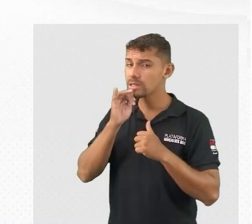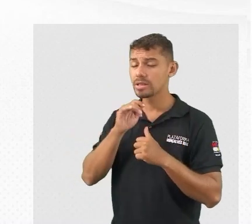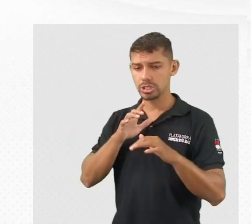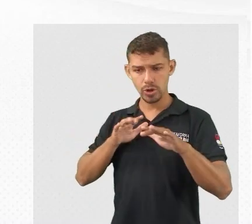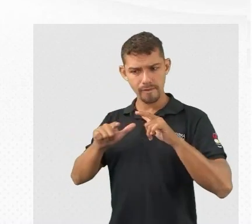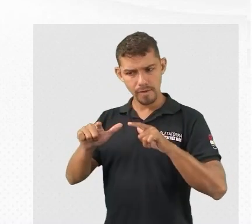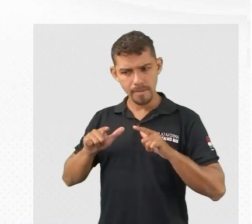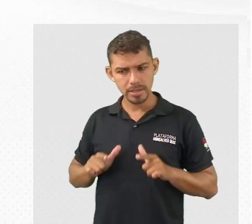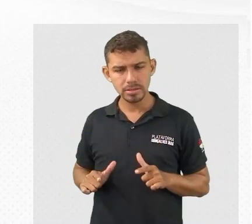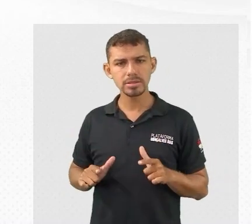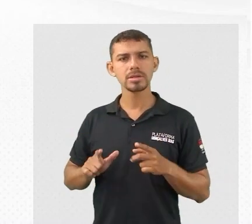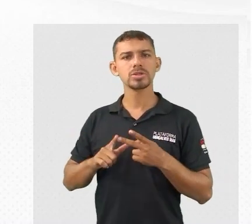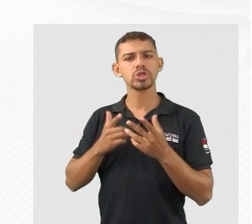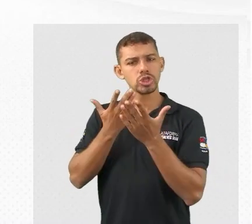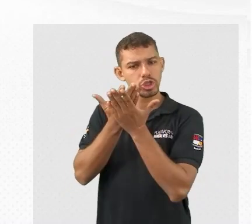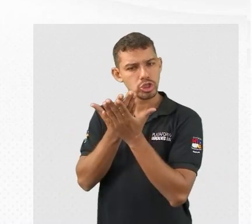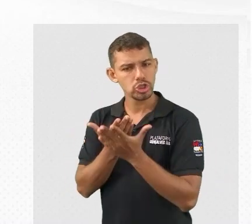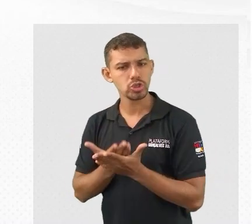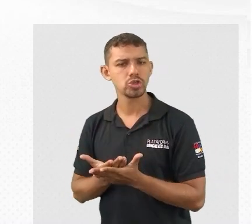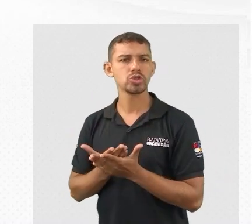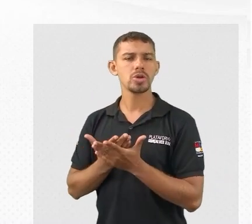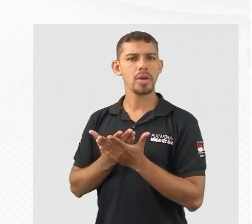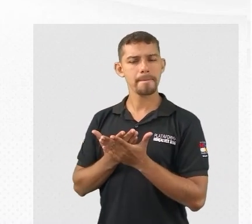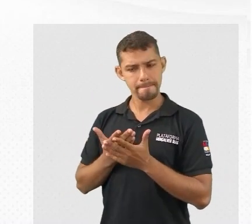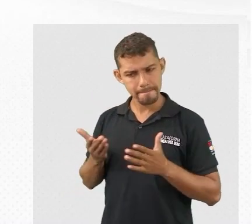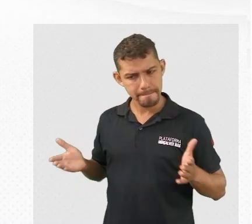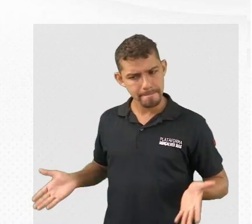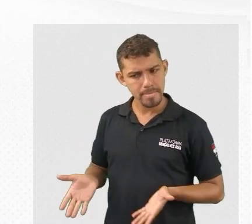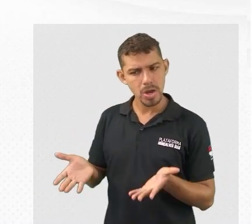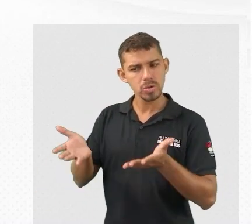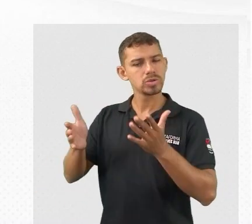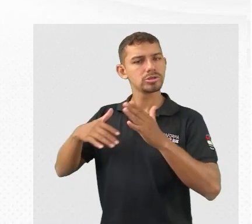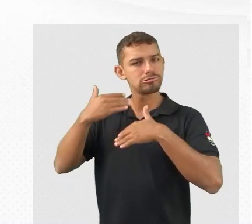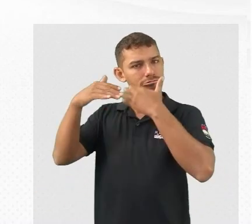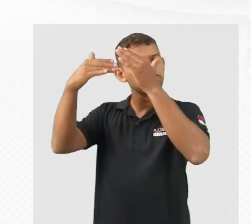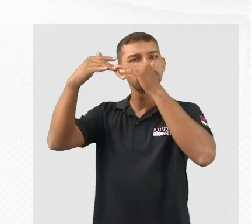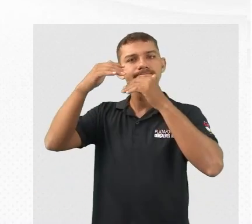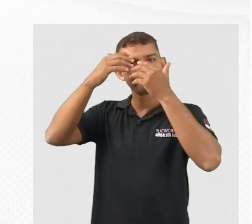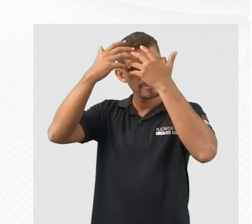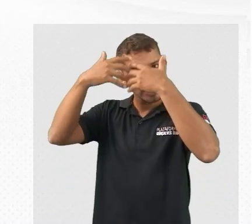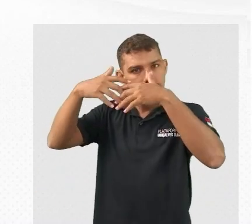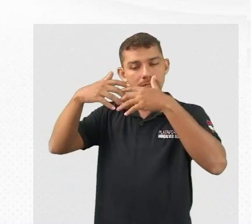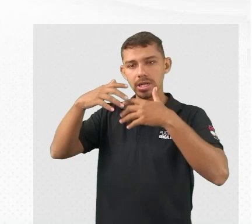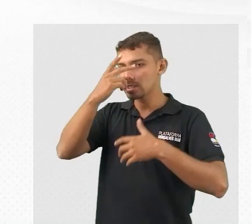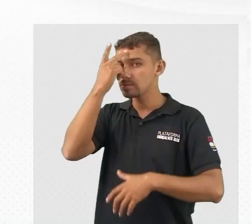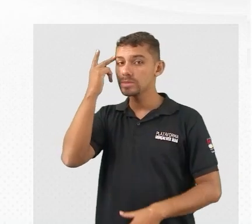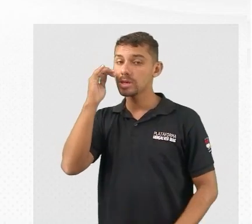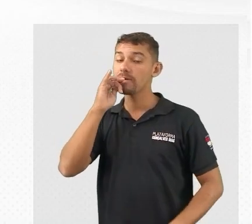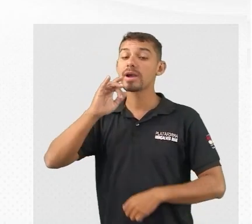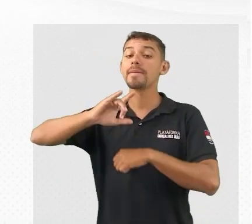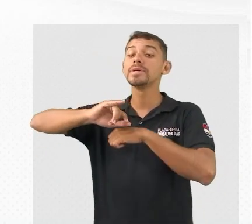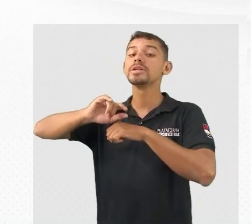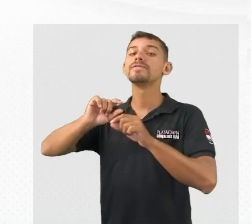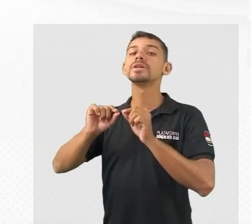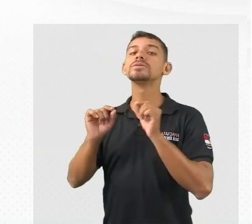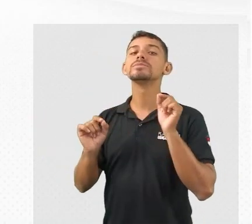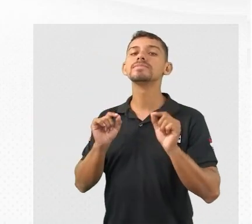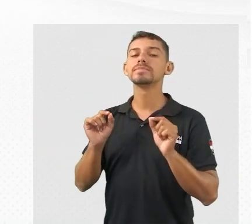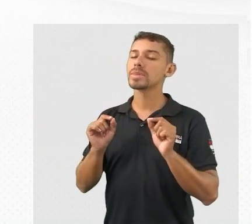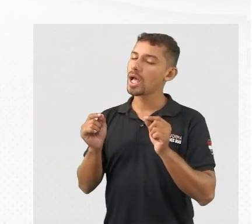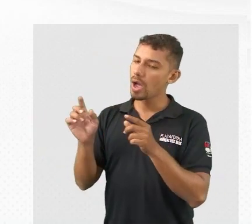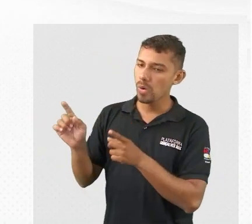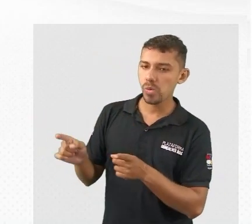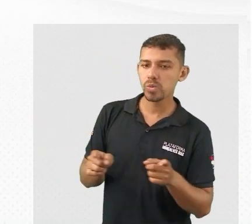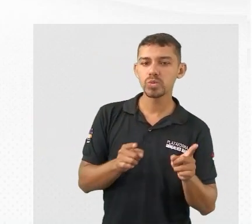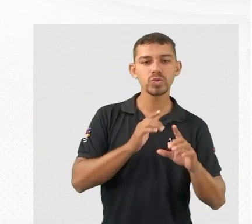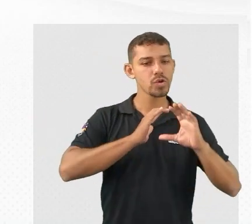formação, estudo, né, pode promover a reflexão crítica nas pessoas, o que o capitalismo faz? Passou a usar os meios